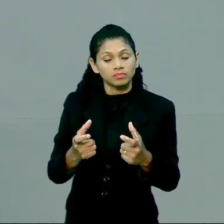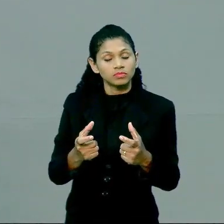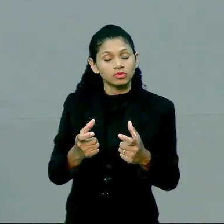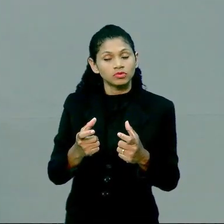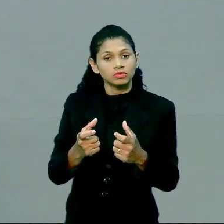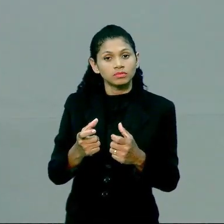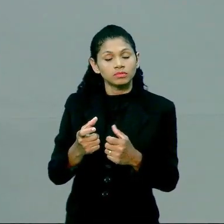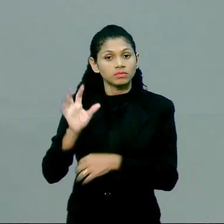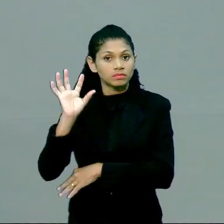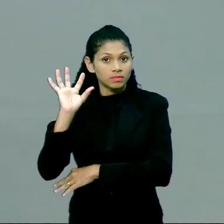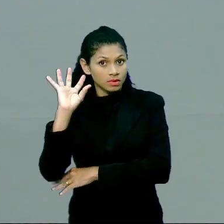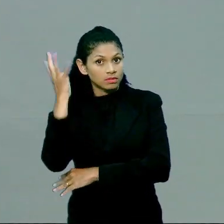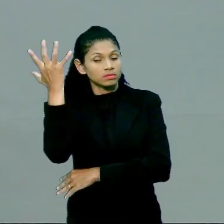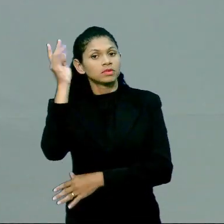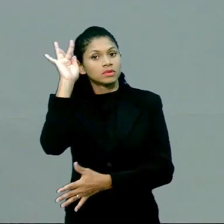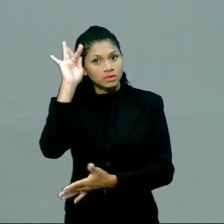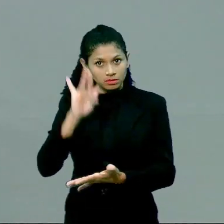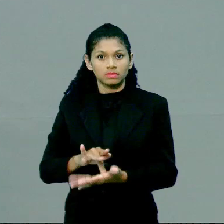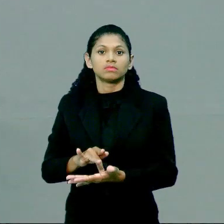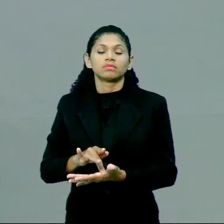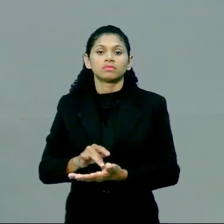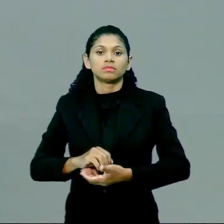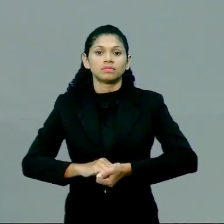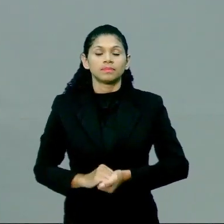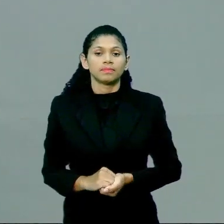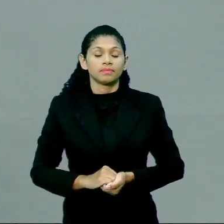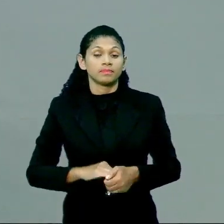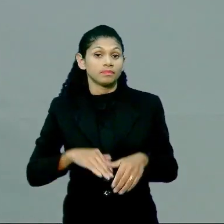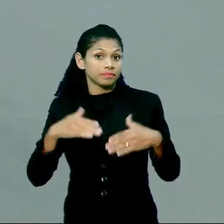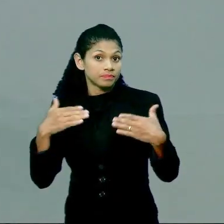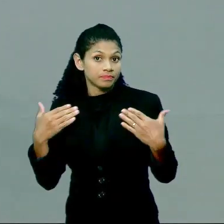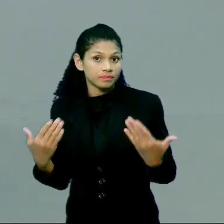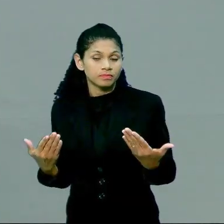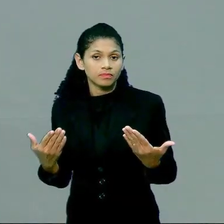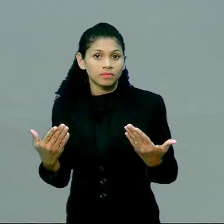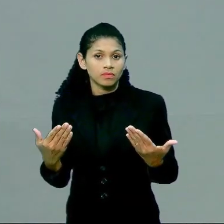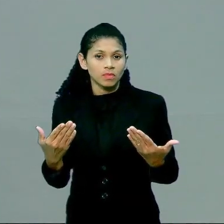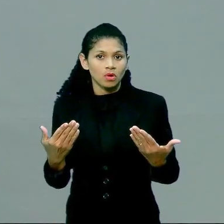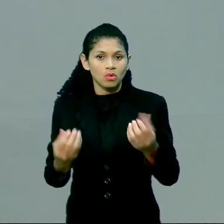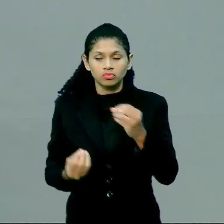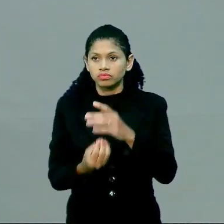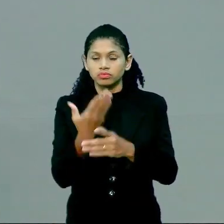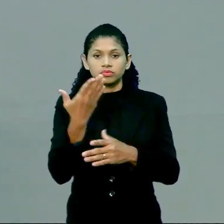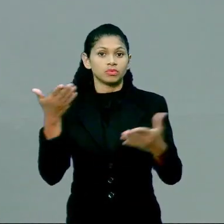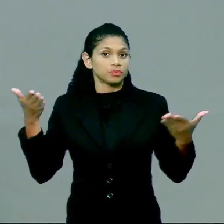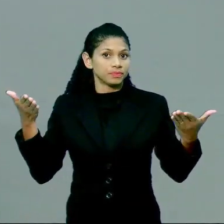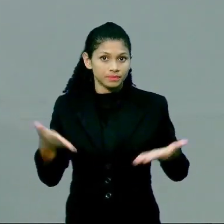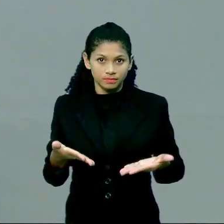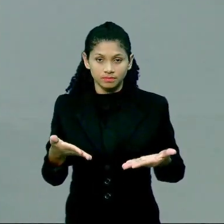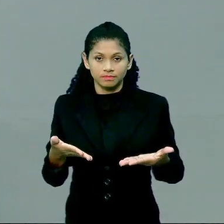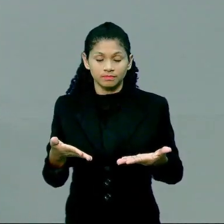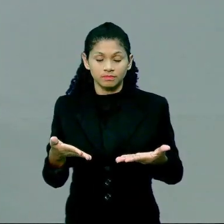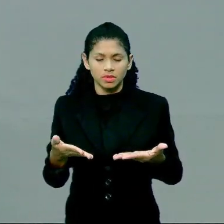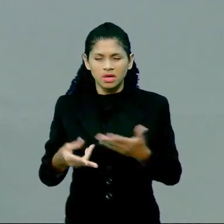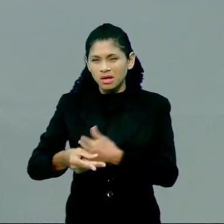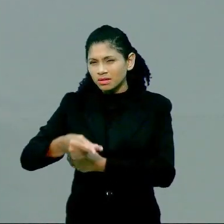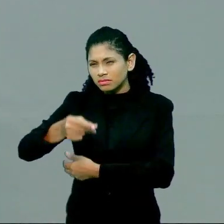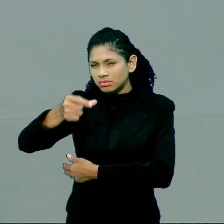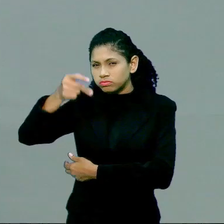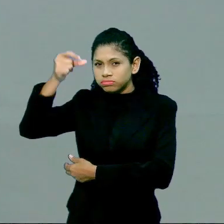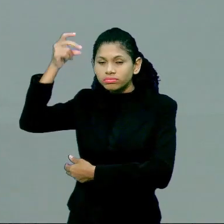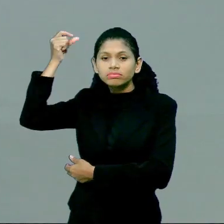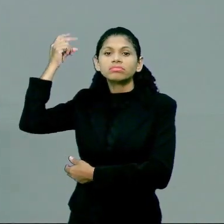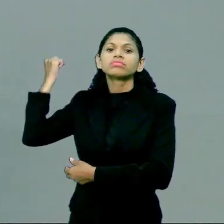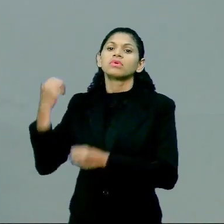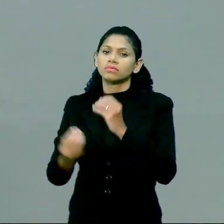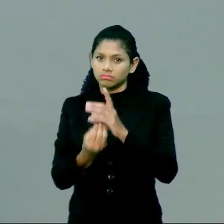materialidade no uso cotidiano então elas não surgiram agora ela sugiram há muito tempo atrás